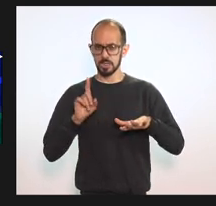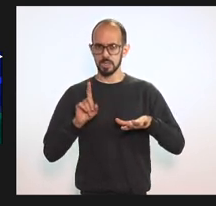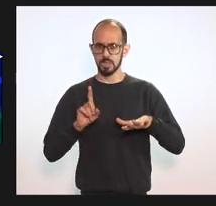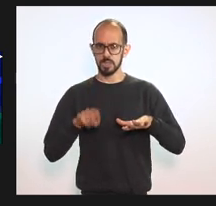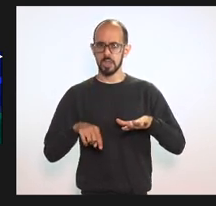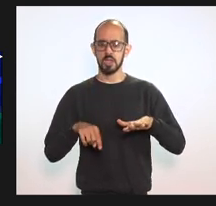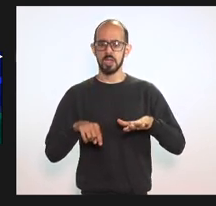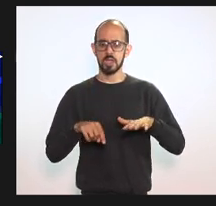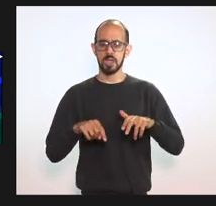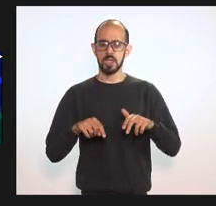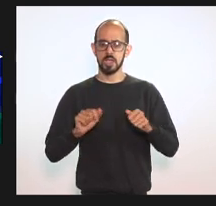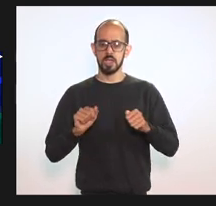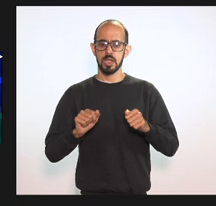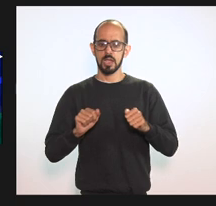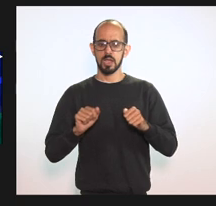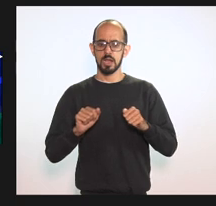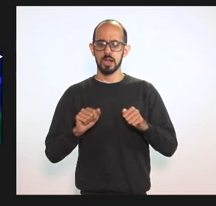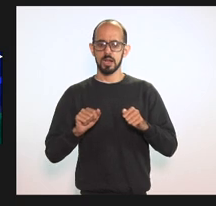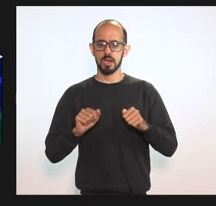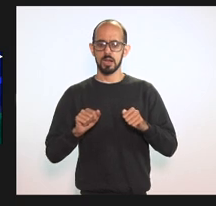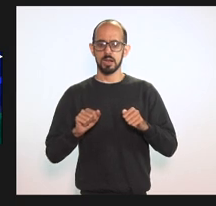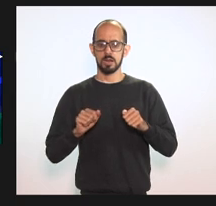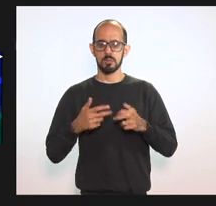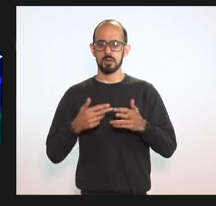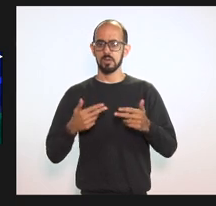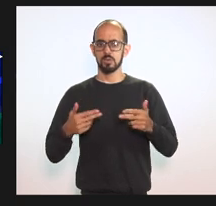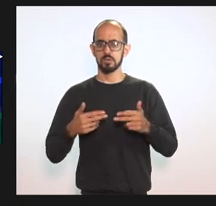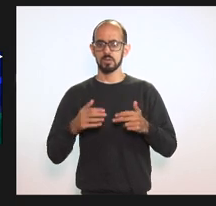inédita é uma coisa ninguém